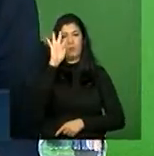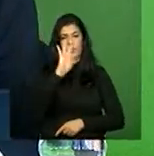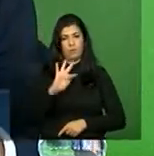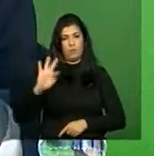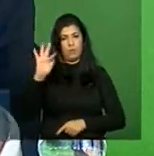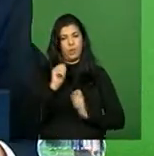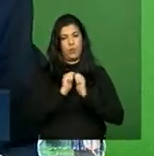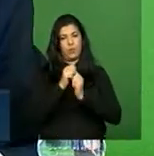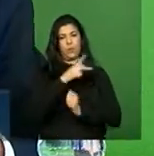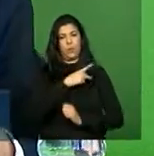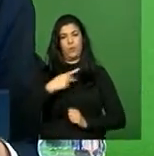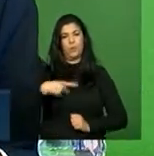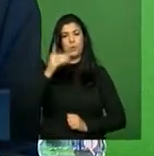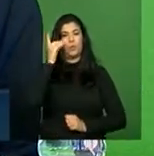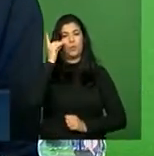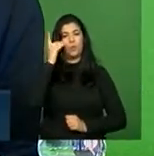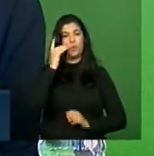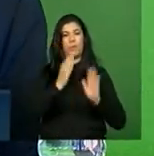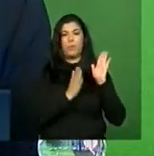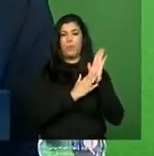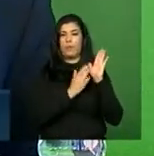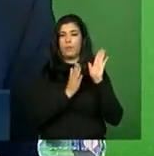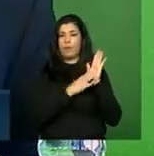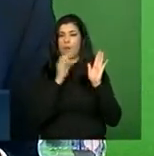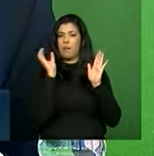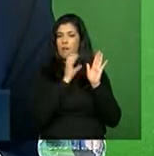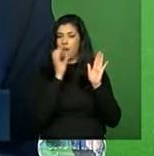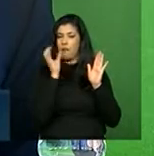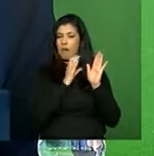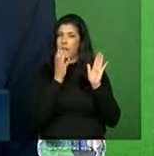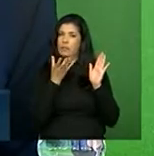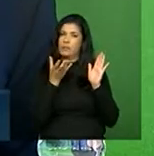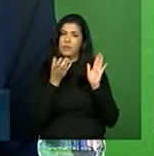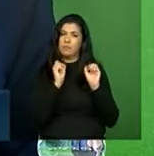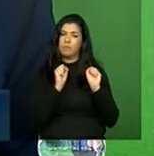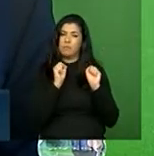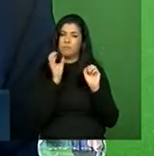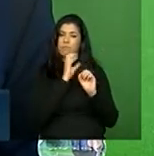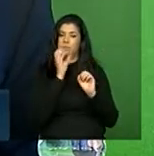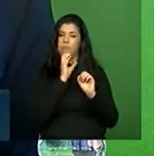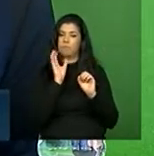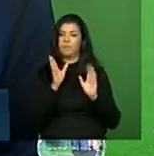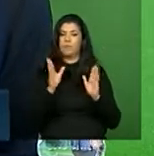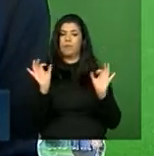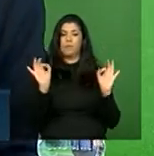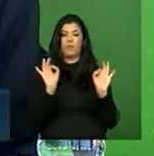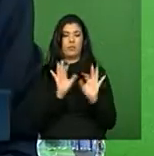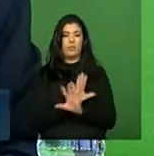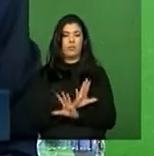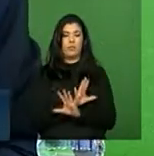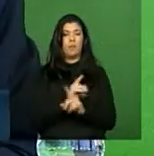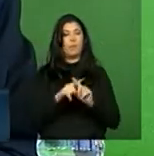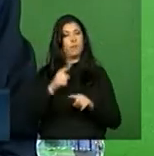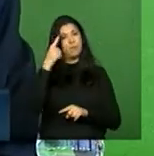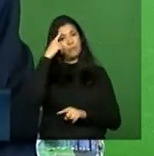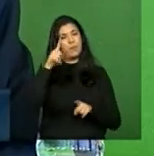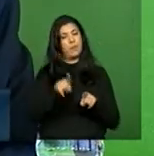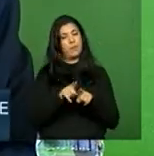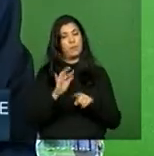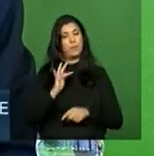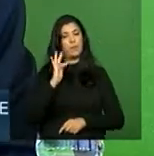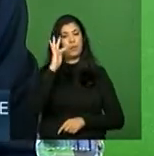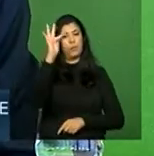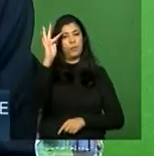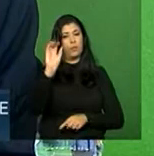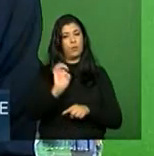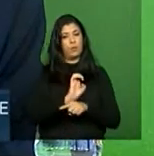atrás propostas não para imediatista João ser imediatas para já mais para o futuro